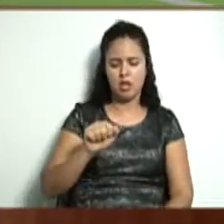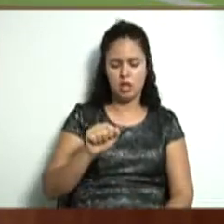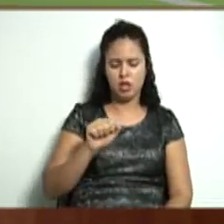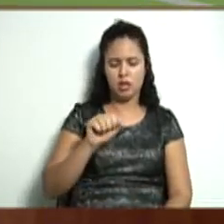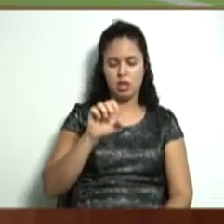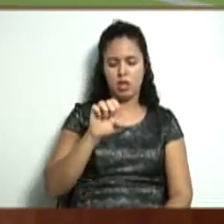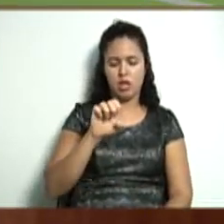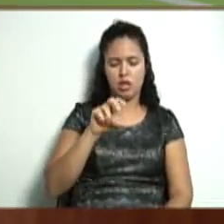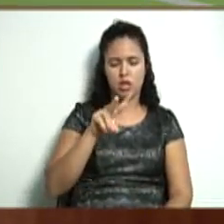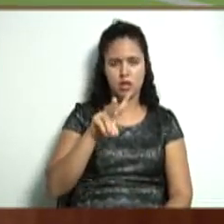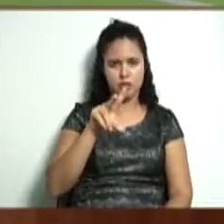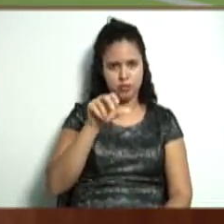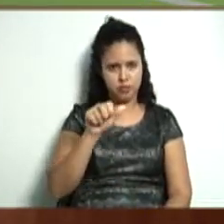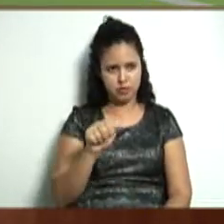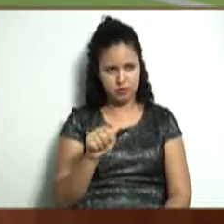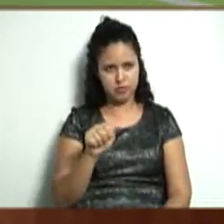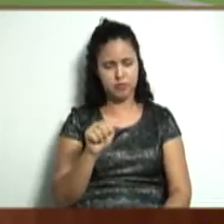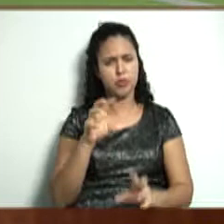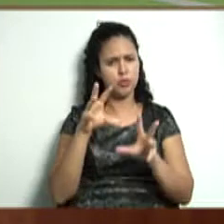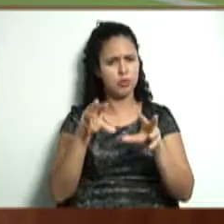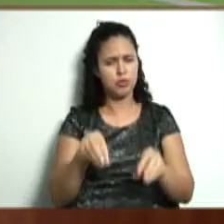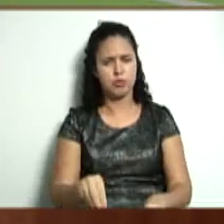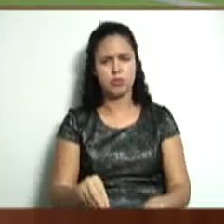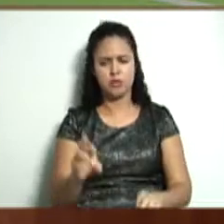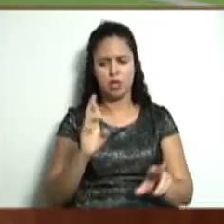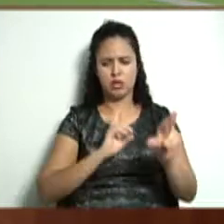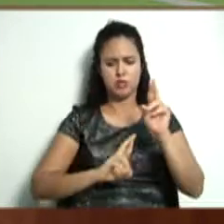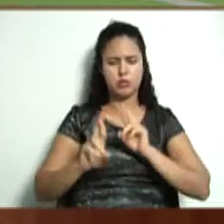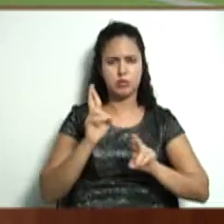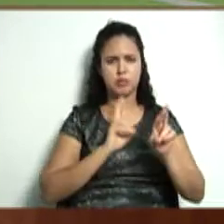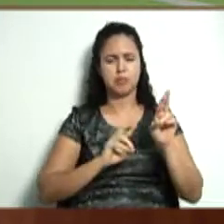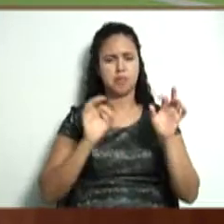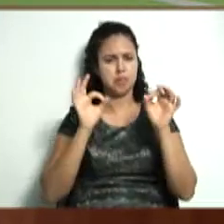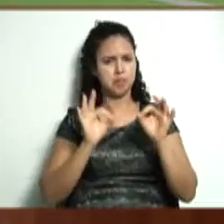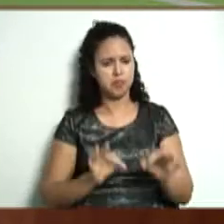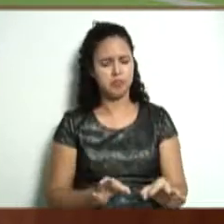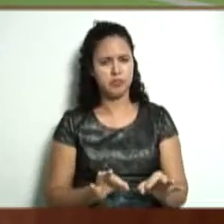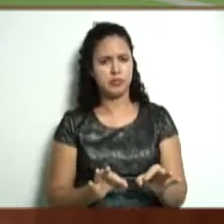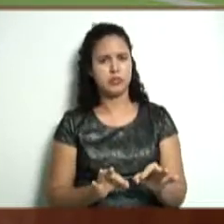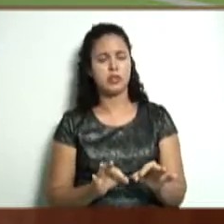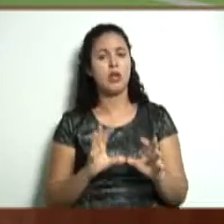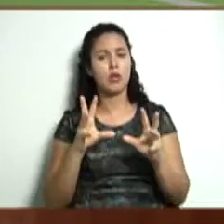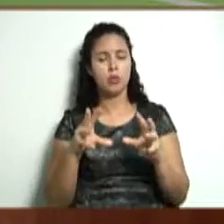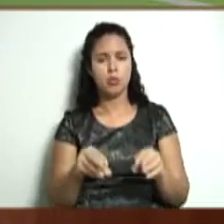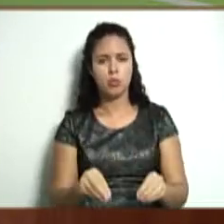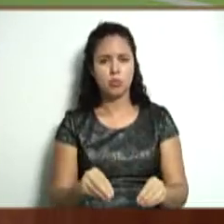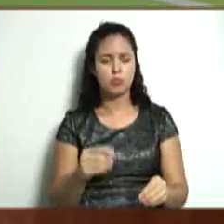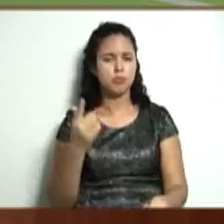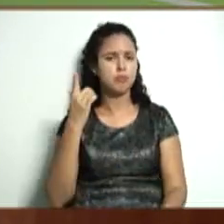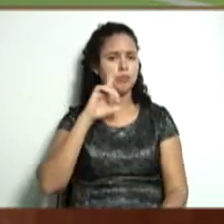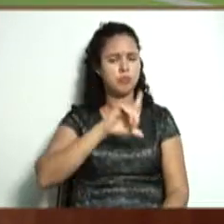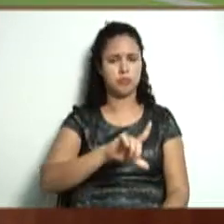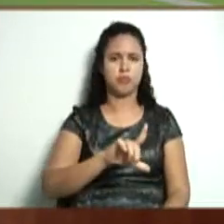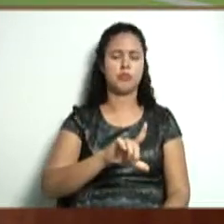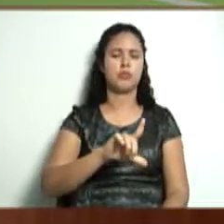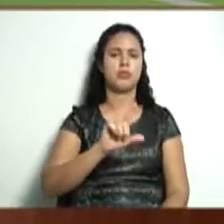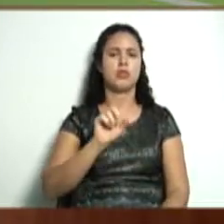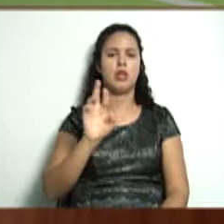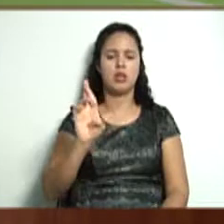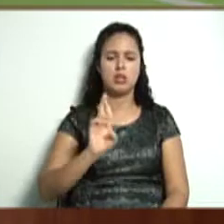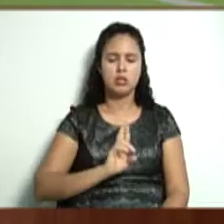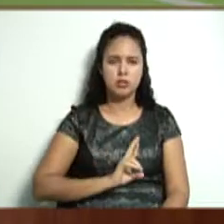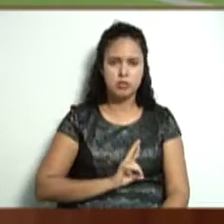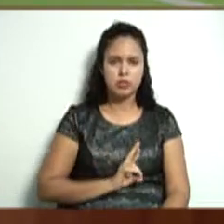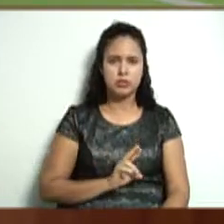também participou com a gente. Todos eles estão respondendo e todos eles acertaram. A resposta da